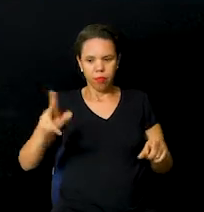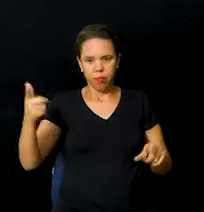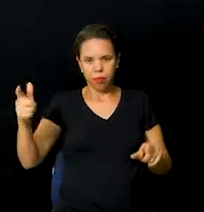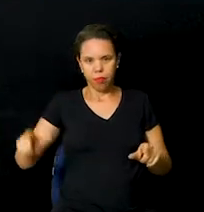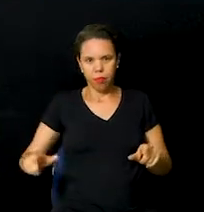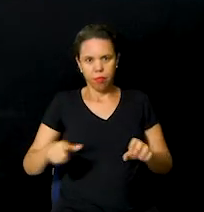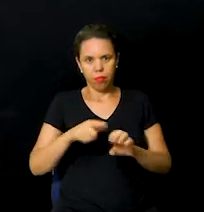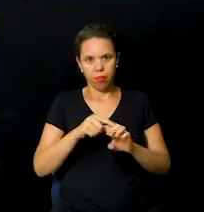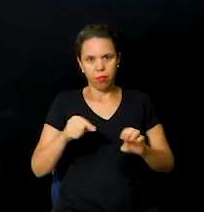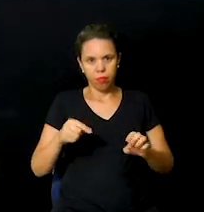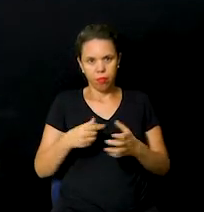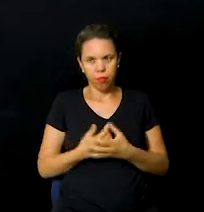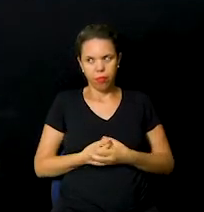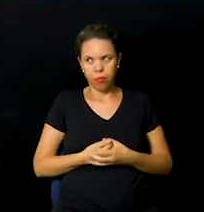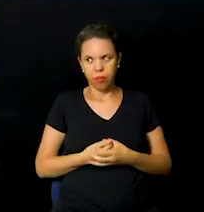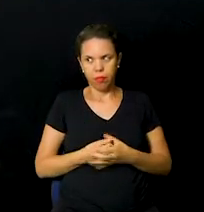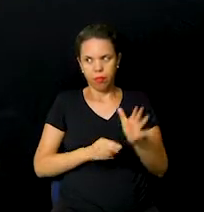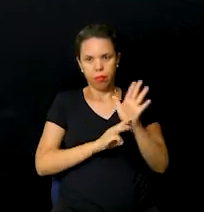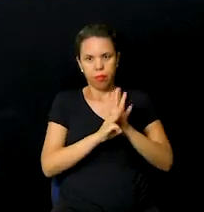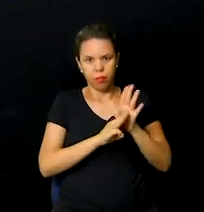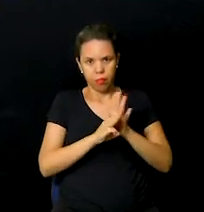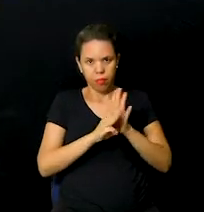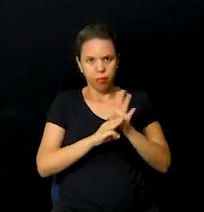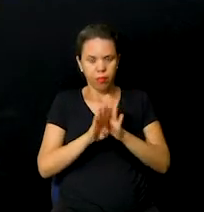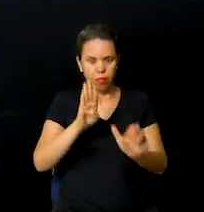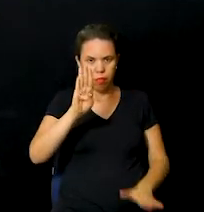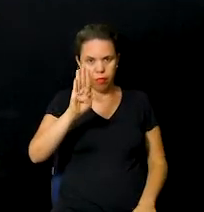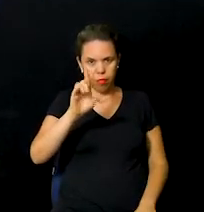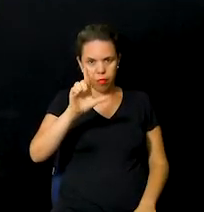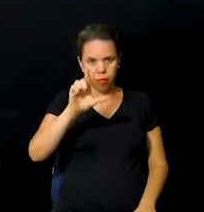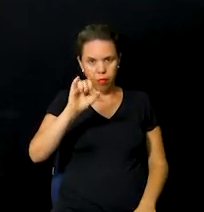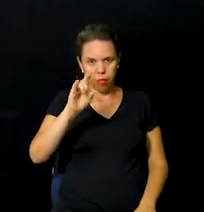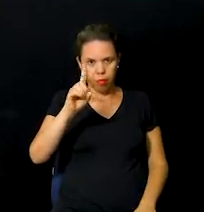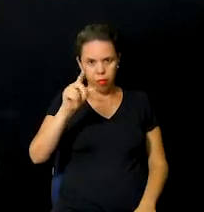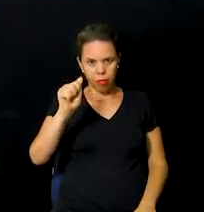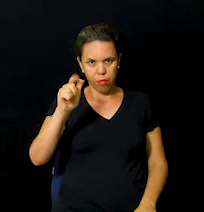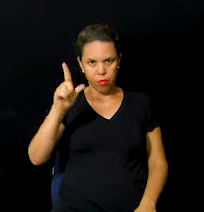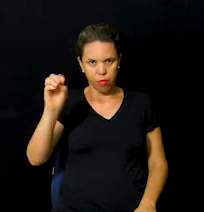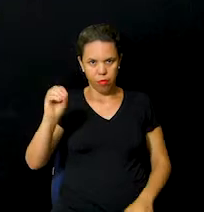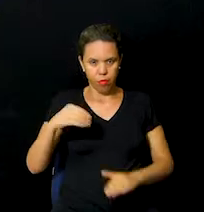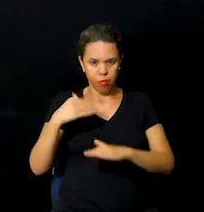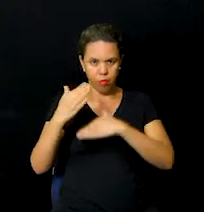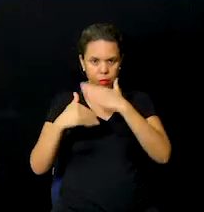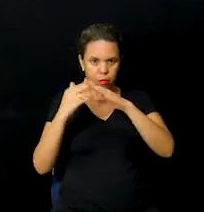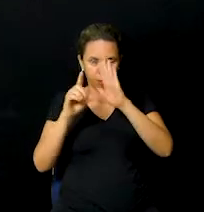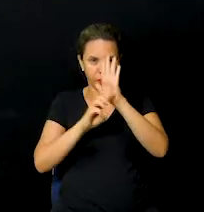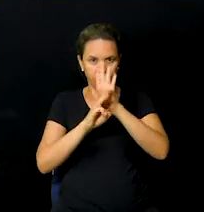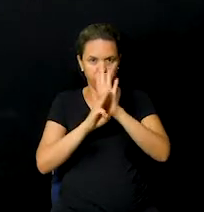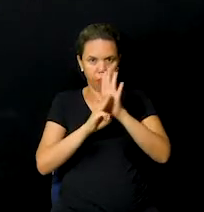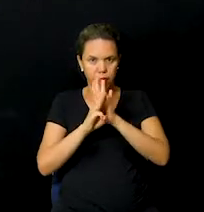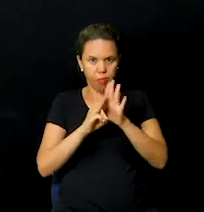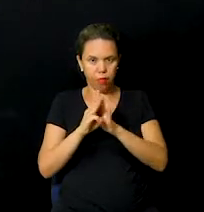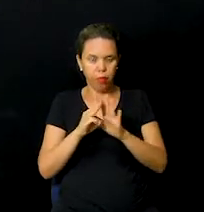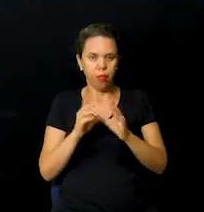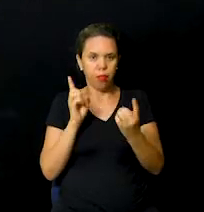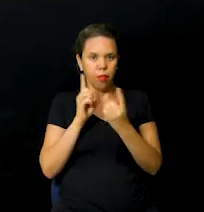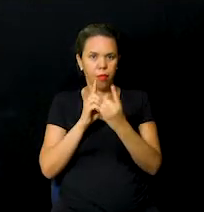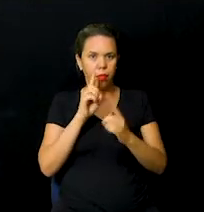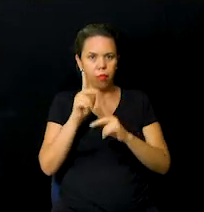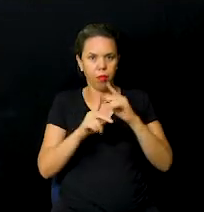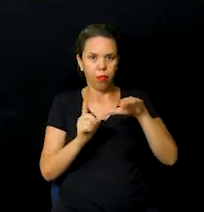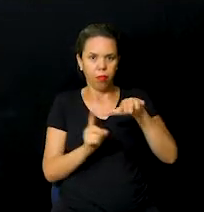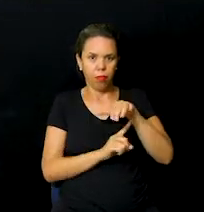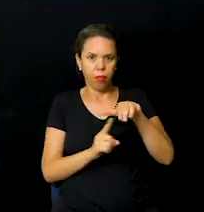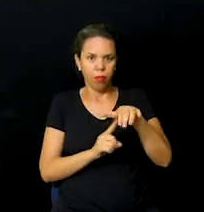tem que dar certo para outra. Então, o método blindado, que foi o método que eu desenvolvi, ele veio exatamente para atender